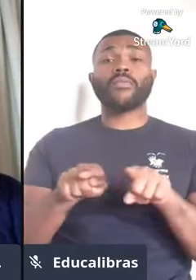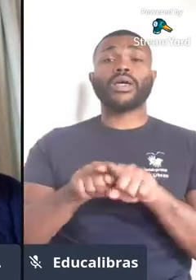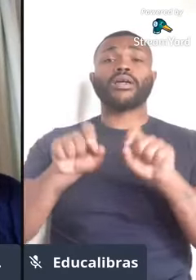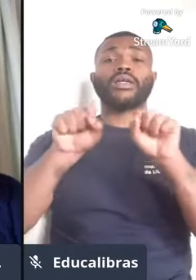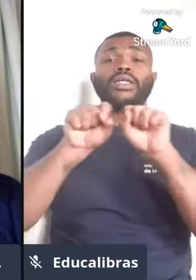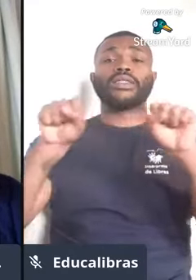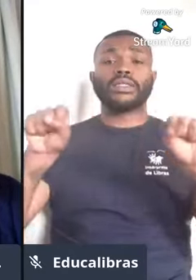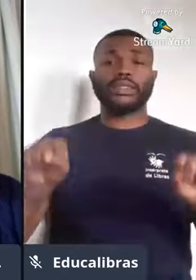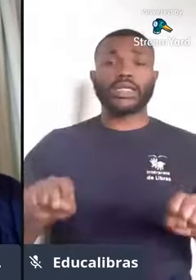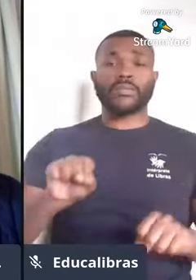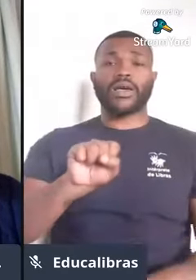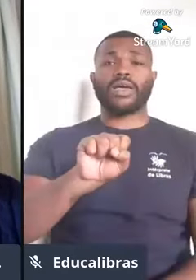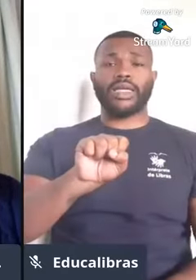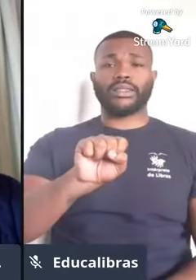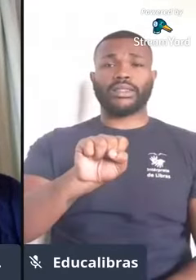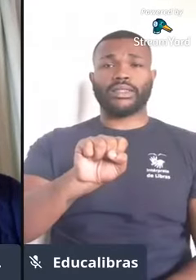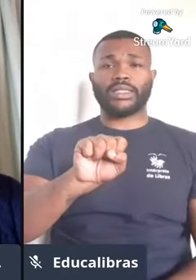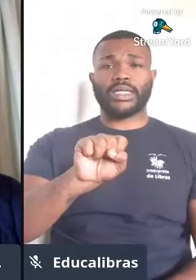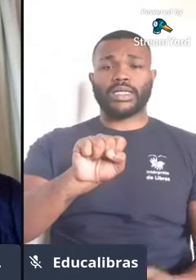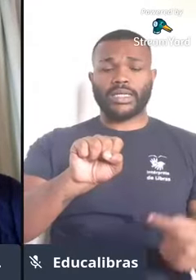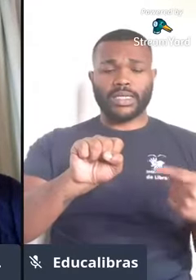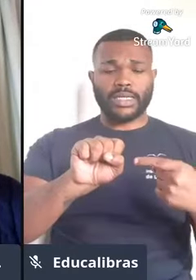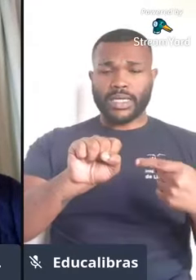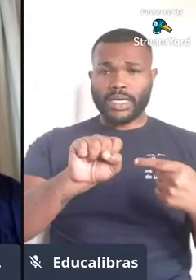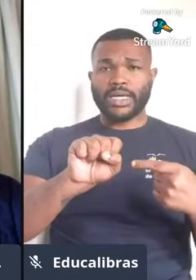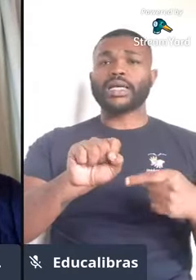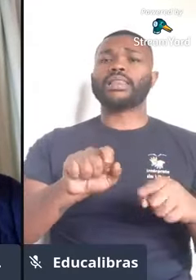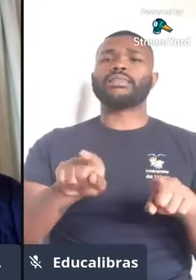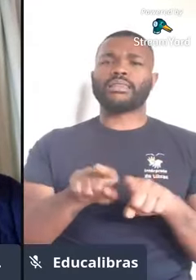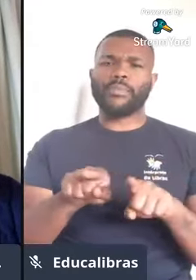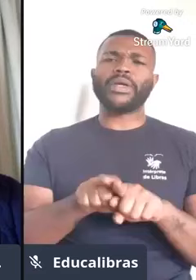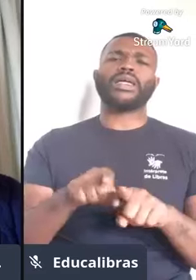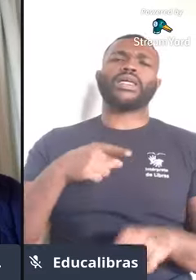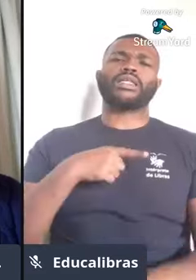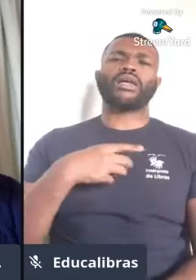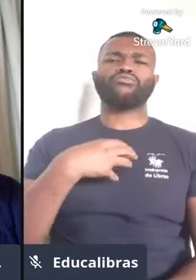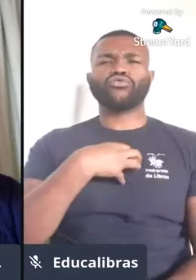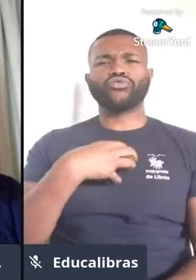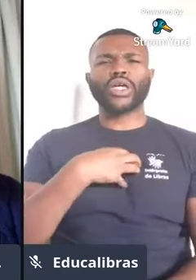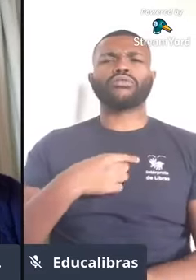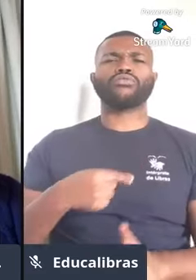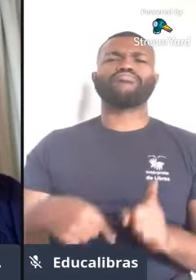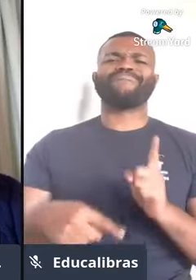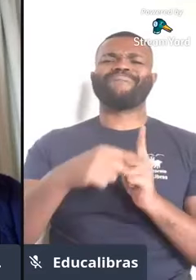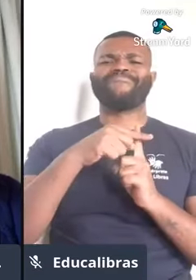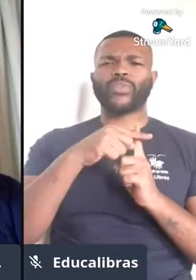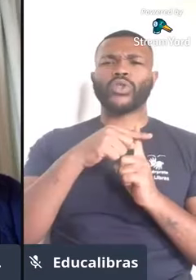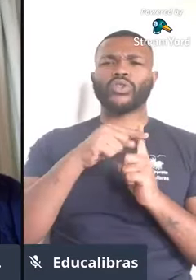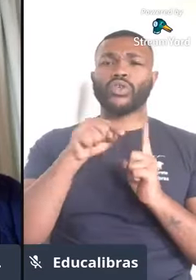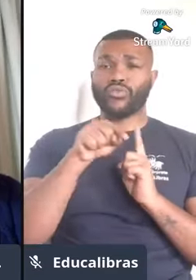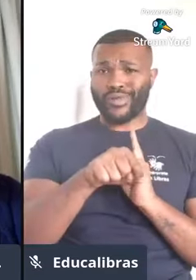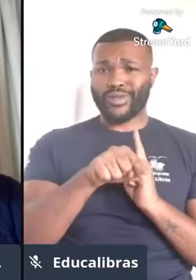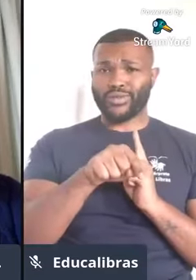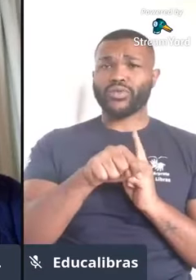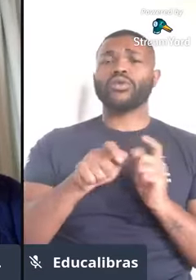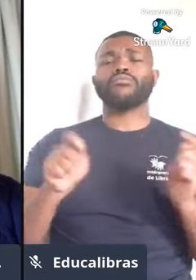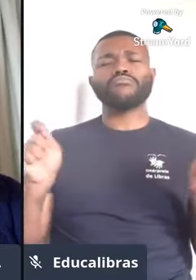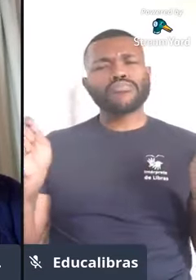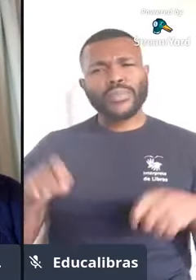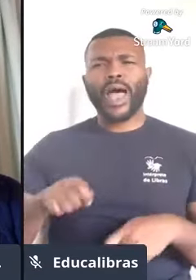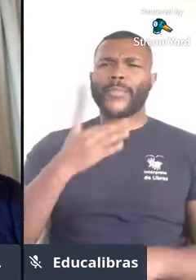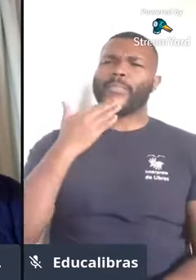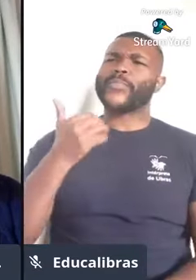bem um sistema, né, tem tido também uma postura bastante positiva nessa questão. Mas podemos sim melhorar, devemos melhorar